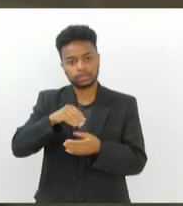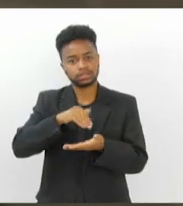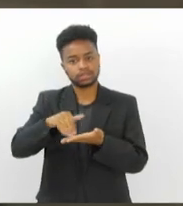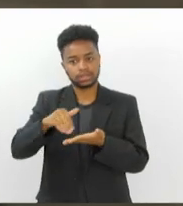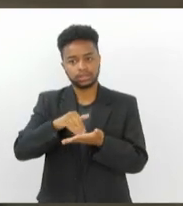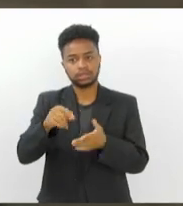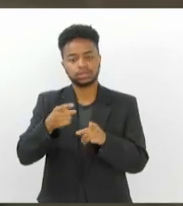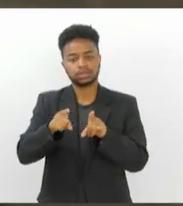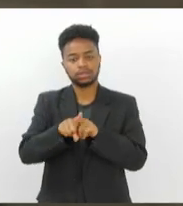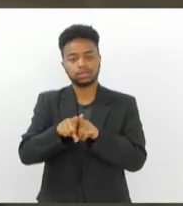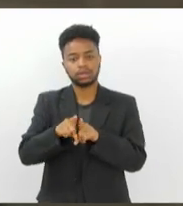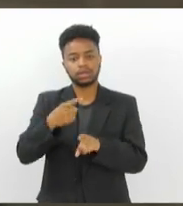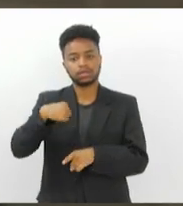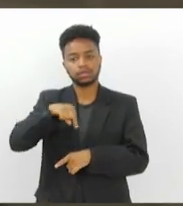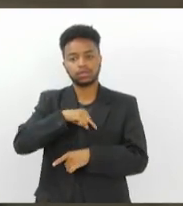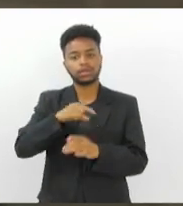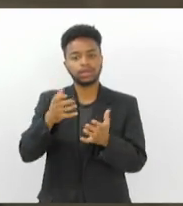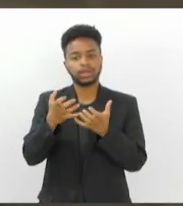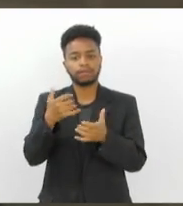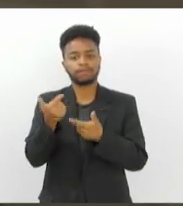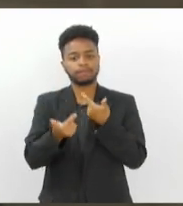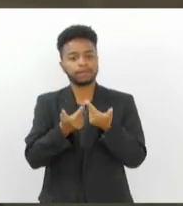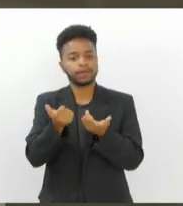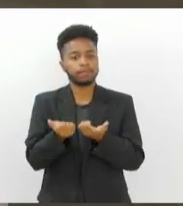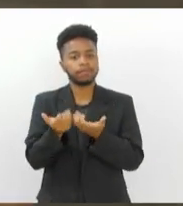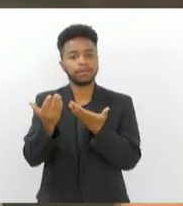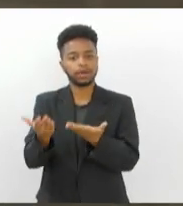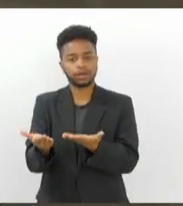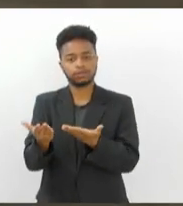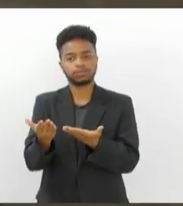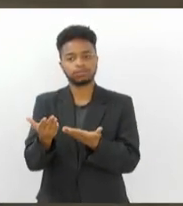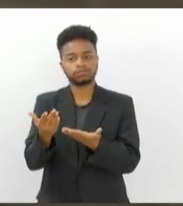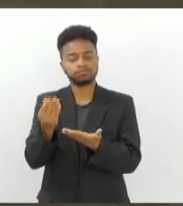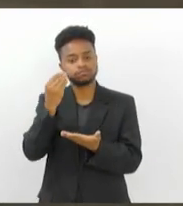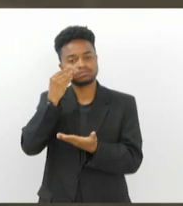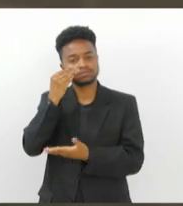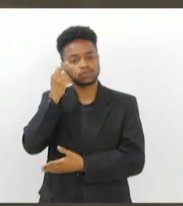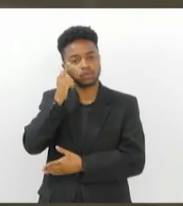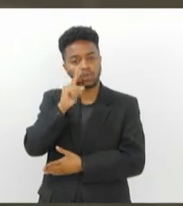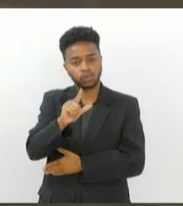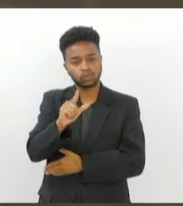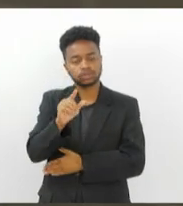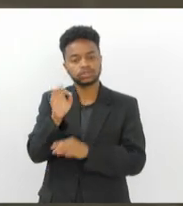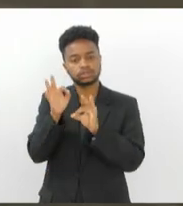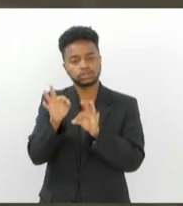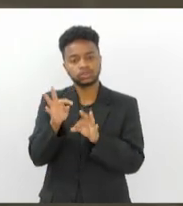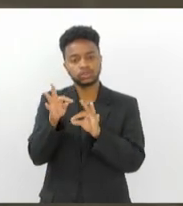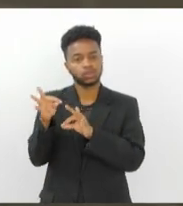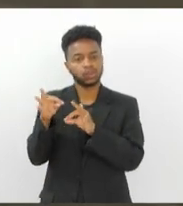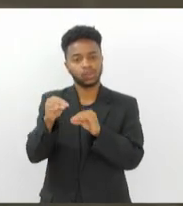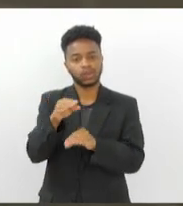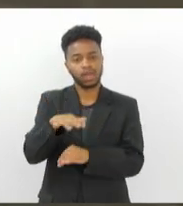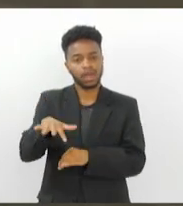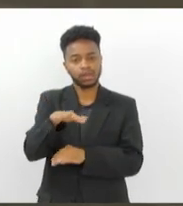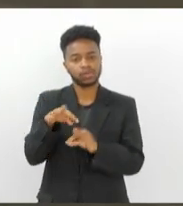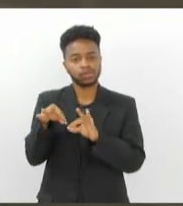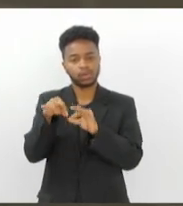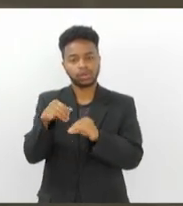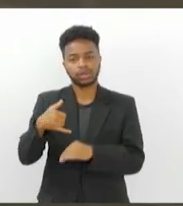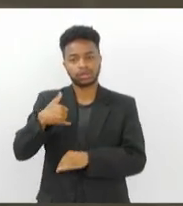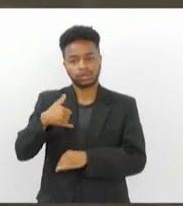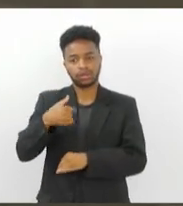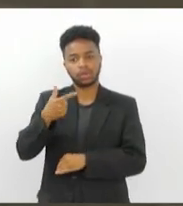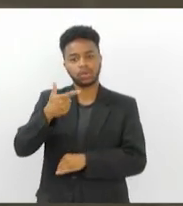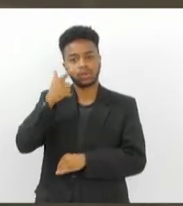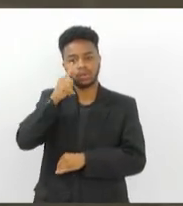e que a gente quer fazer um trabalho eh eh que a gente consiga eh todas as áreas todas as idades a gente consiga fazer